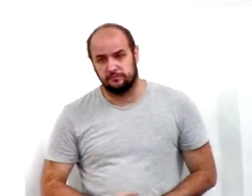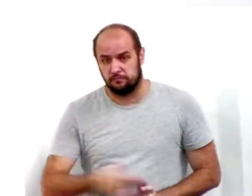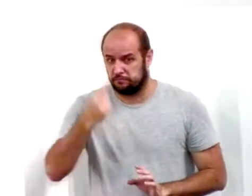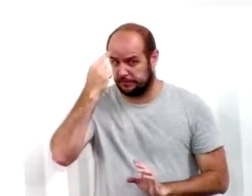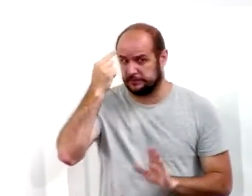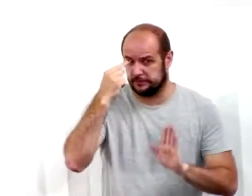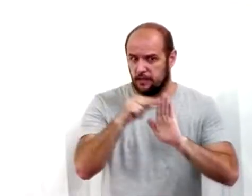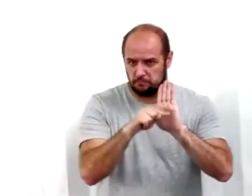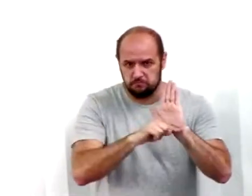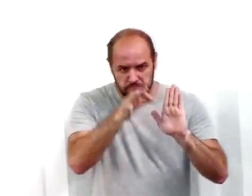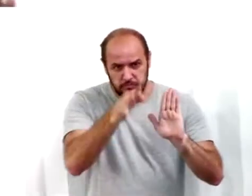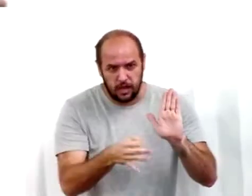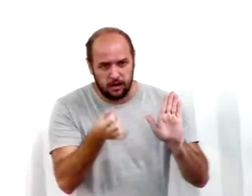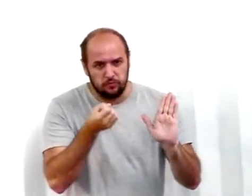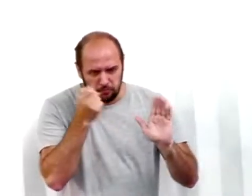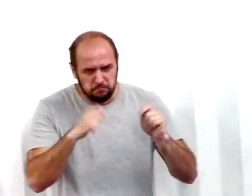pecado.